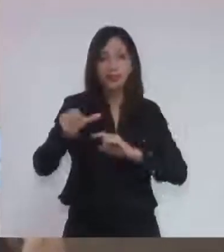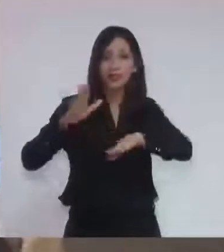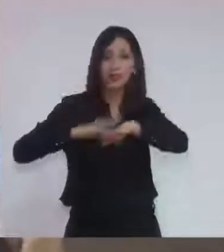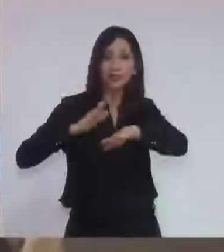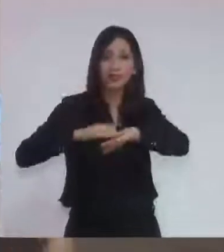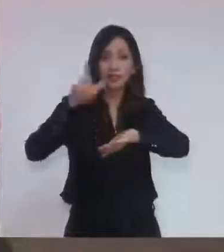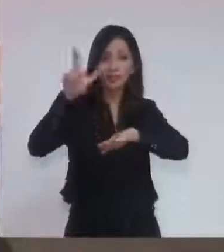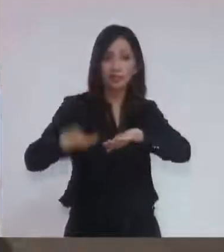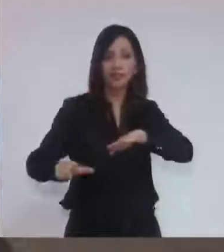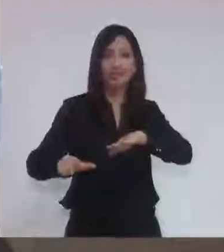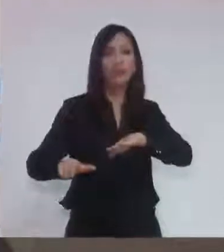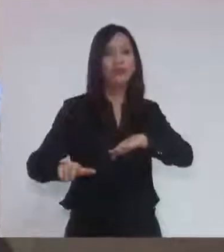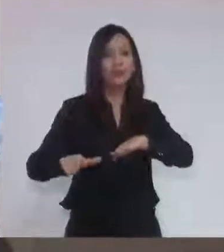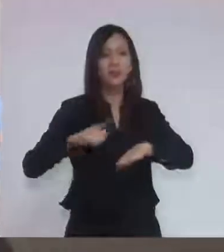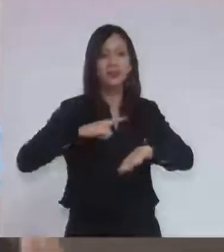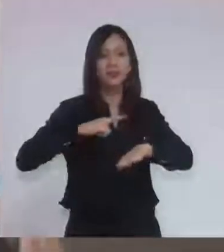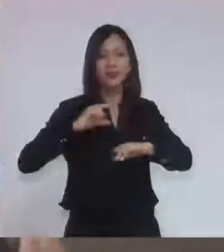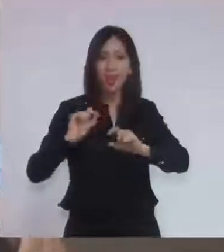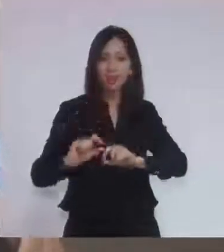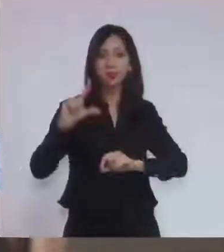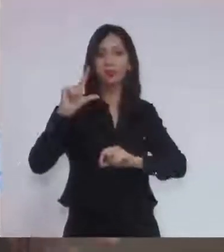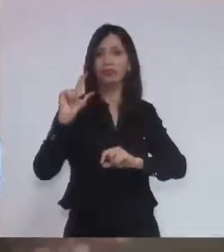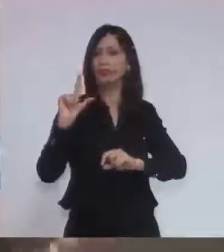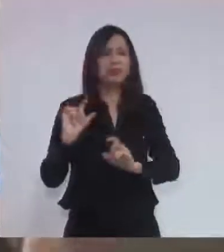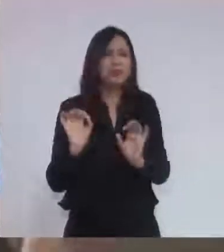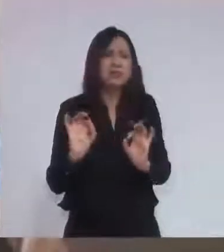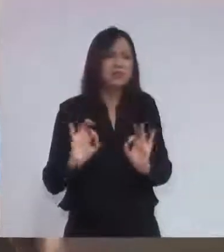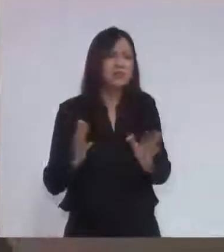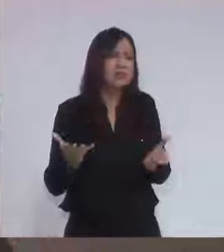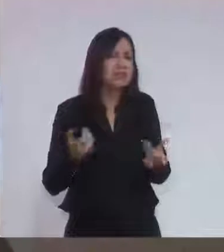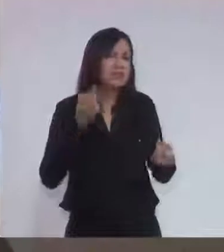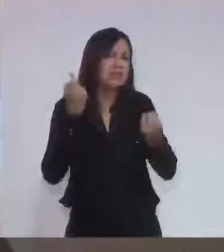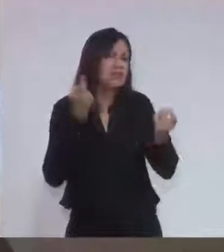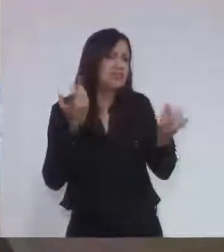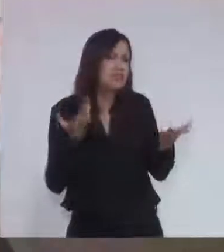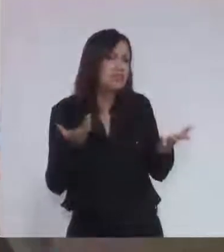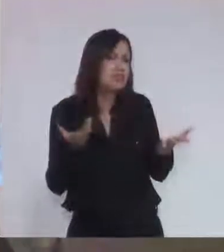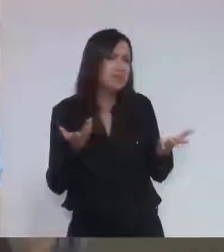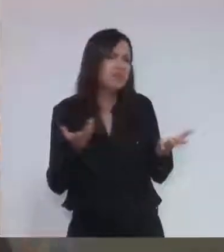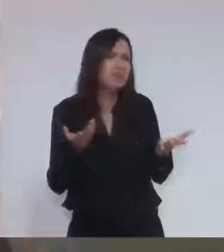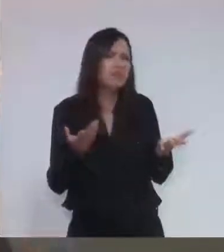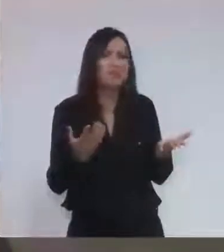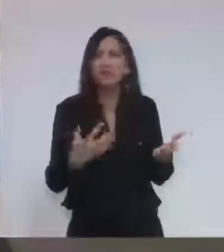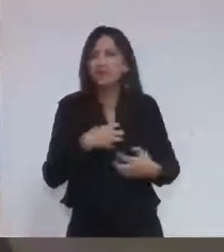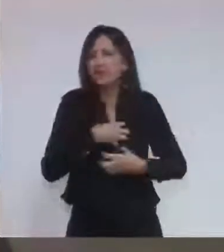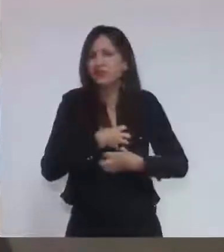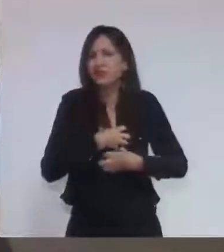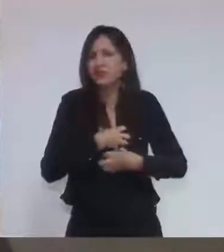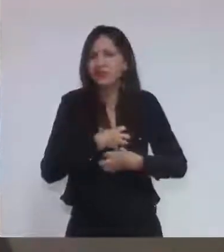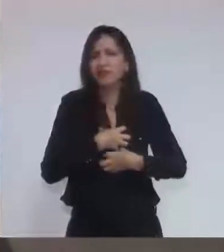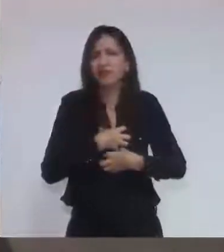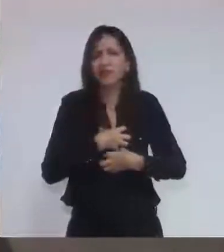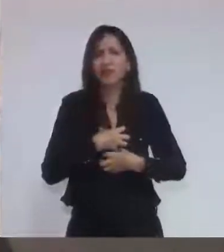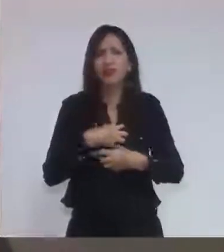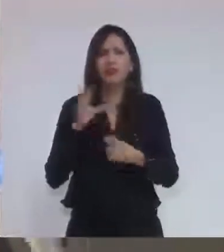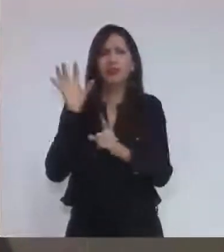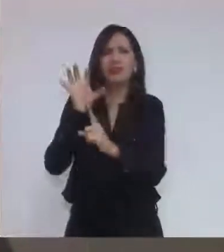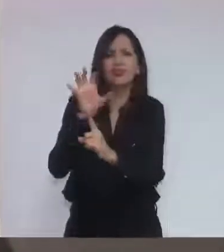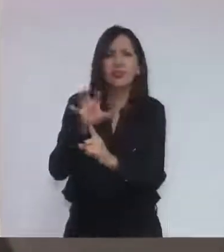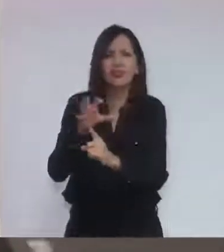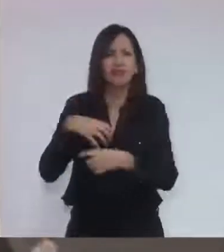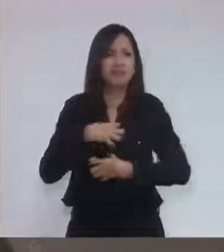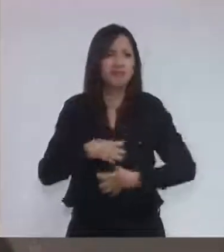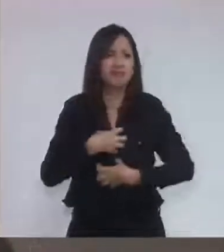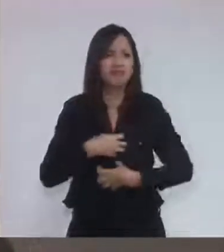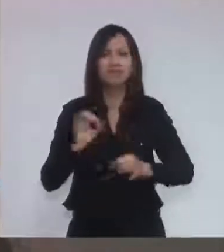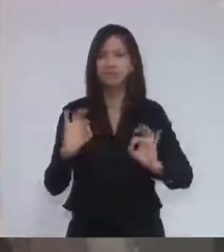o aumento ou não tem nenhuma preocupação, não é? Não se vê intimidado, ou mais do que intimidado, não se vê incomodado,